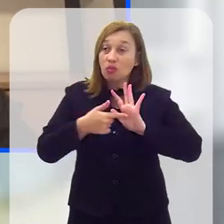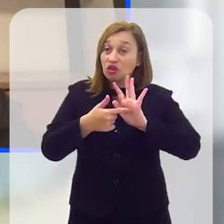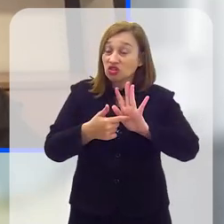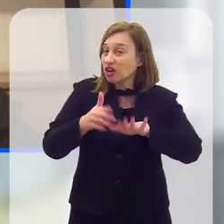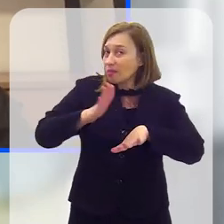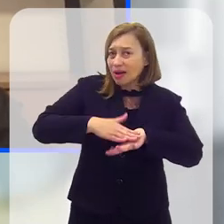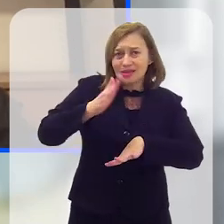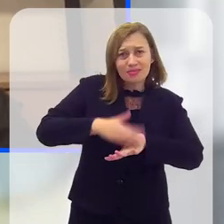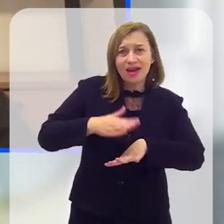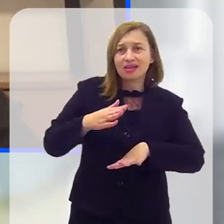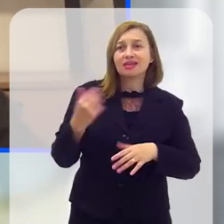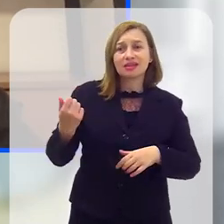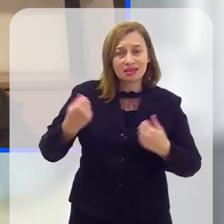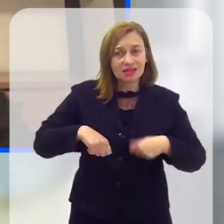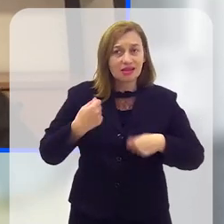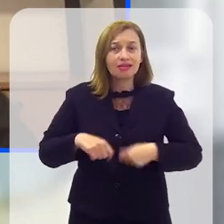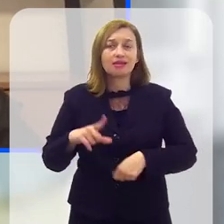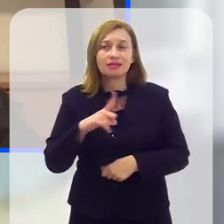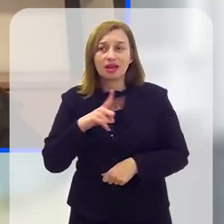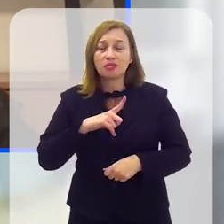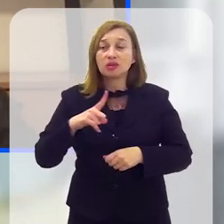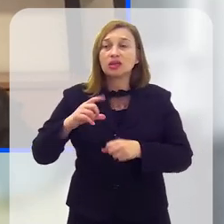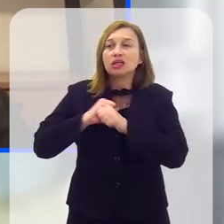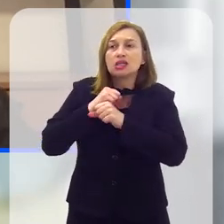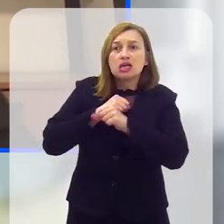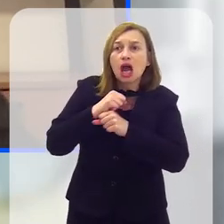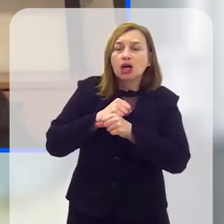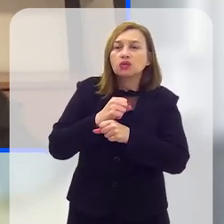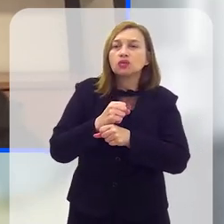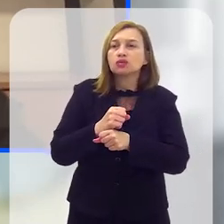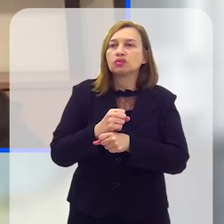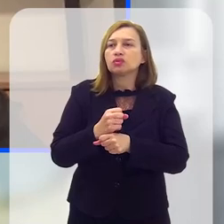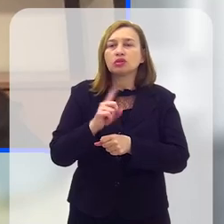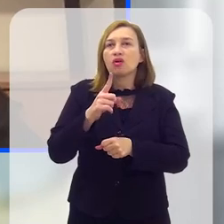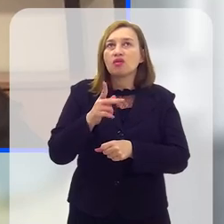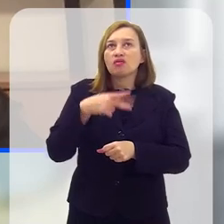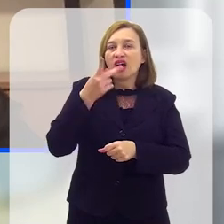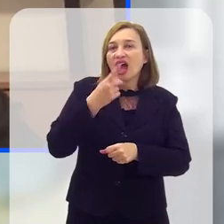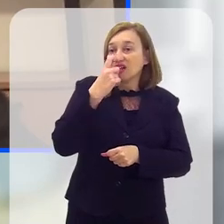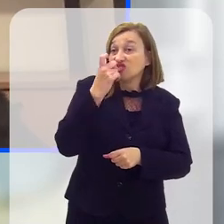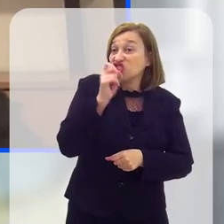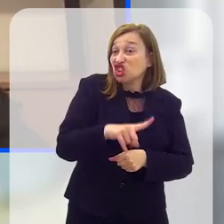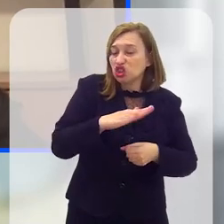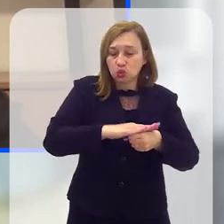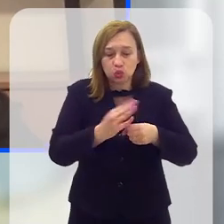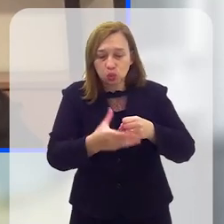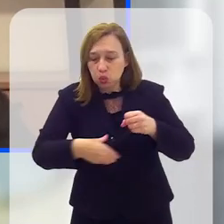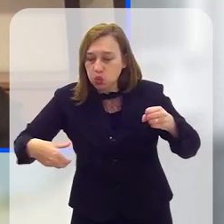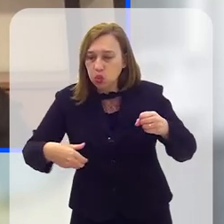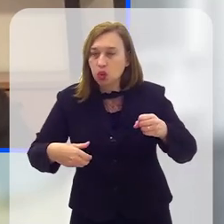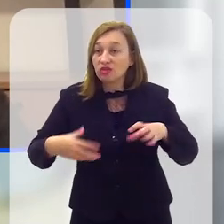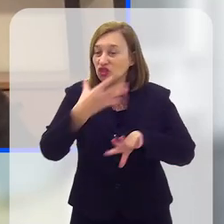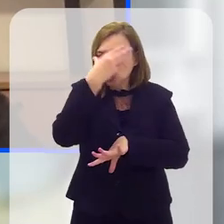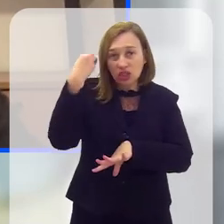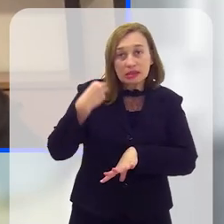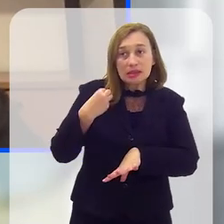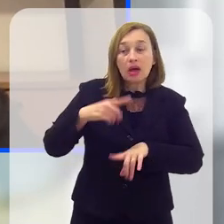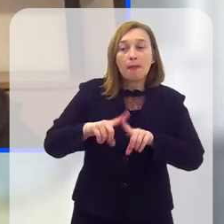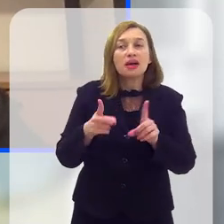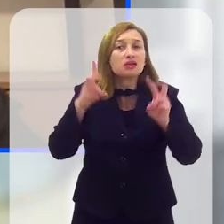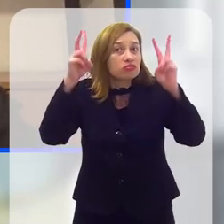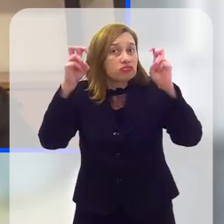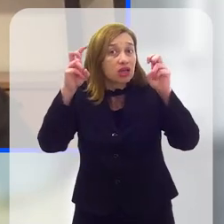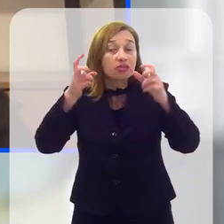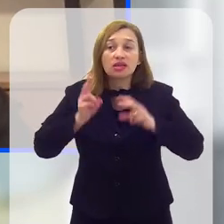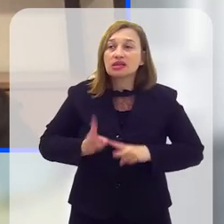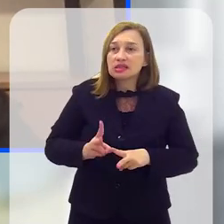precisa massificar e falar cada vez mais disso. A gente, durante muito tempo, não foi se falado de resíduo, de saneamento, foi deixado um pouco de